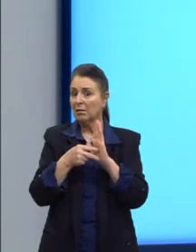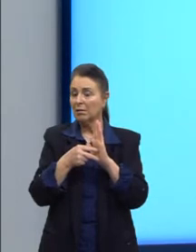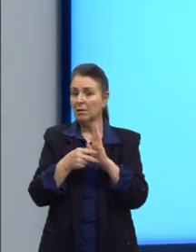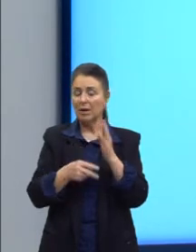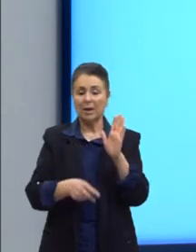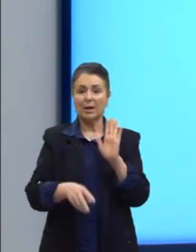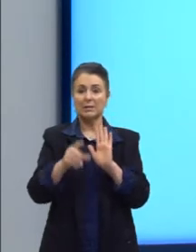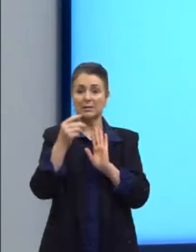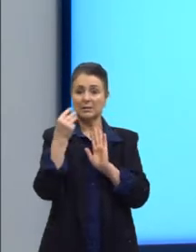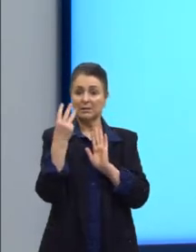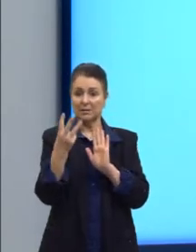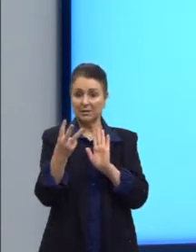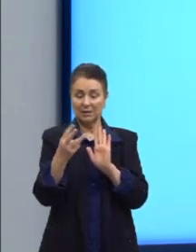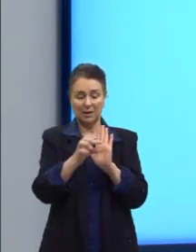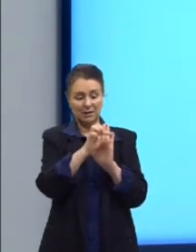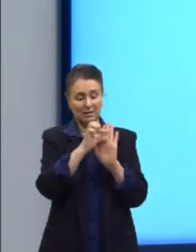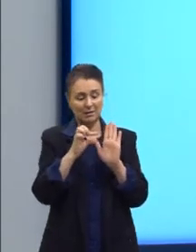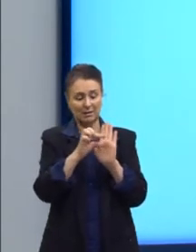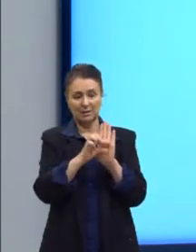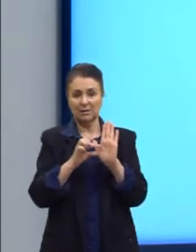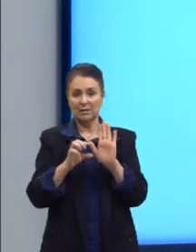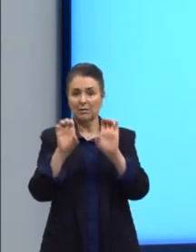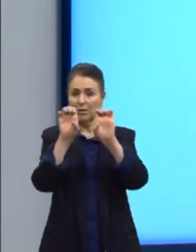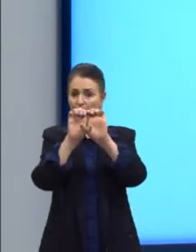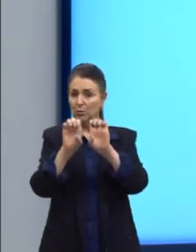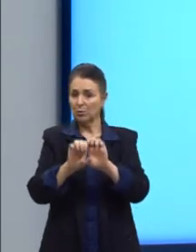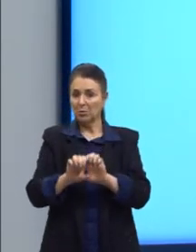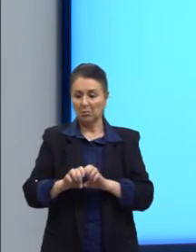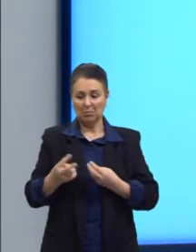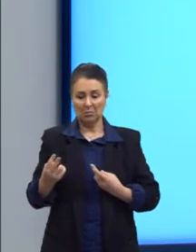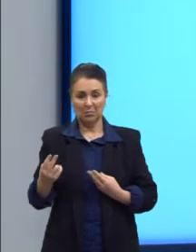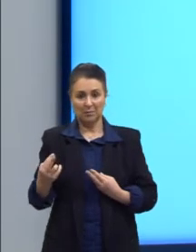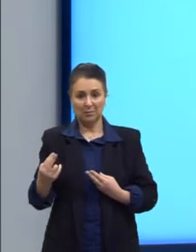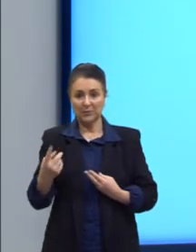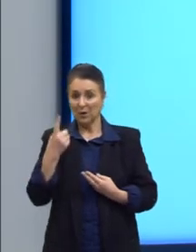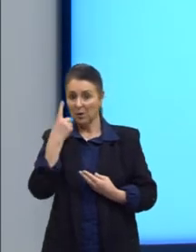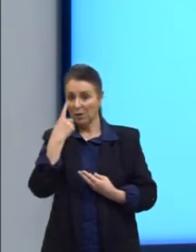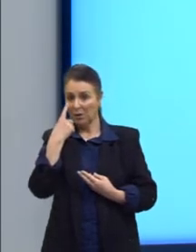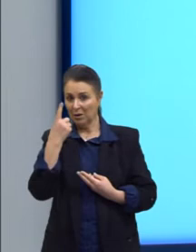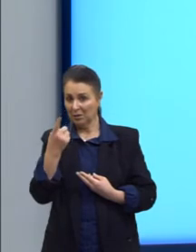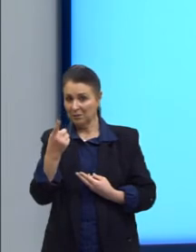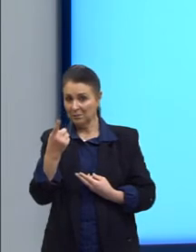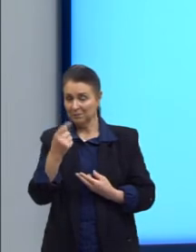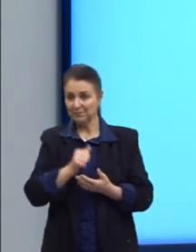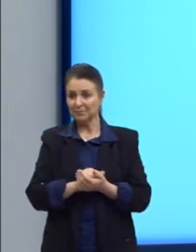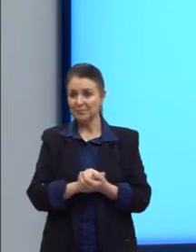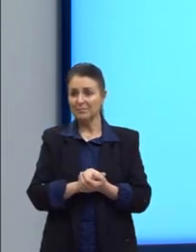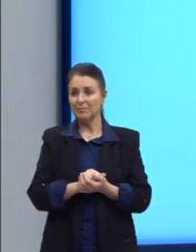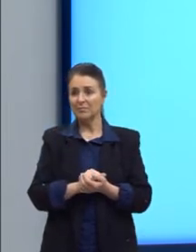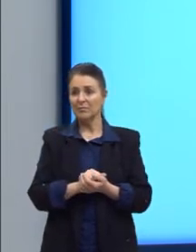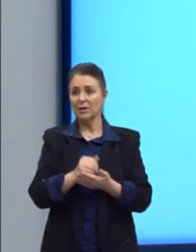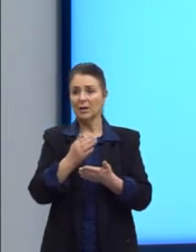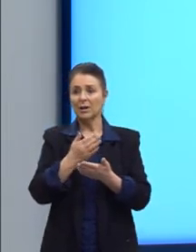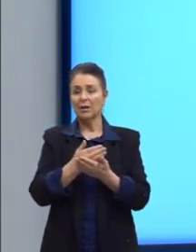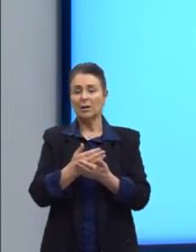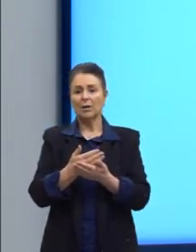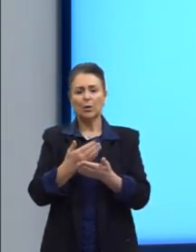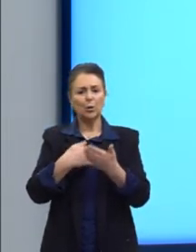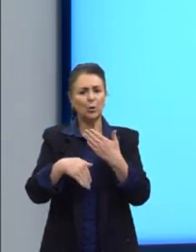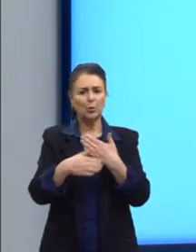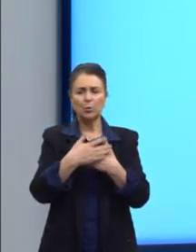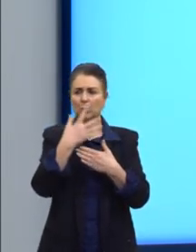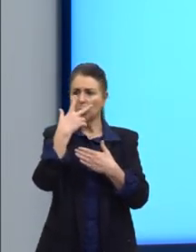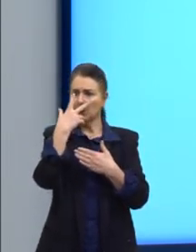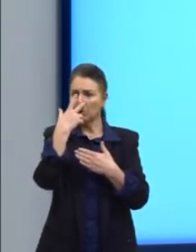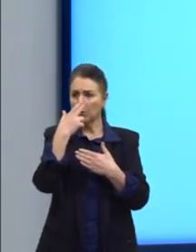três versos eles têm uma estrutura que semelhante se a gente for olhar ali né tudo fica igual